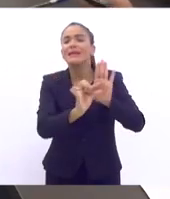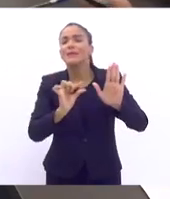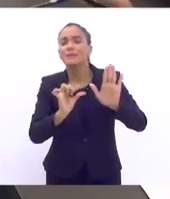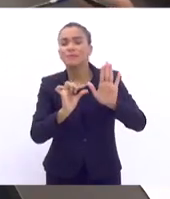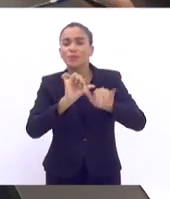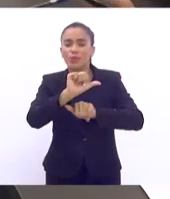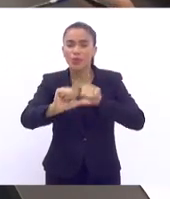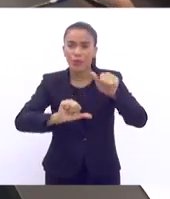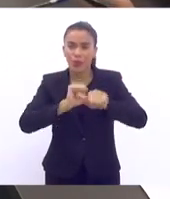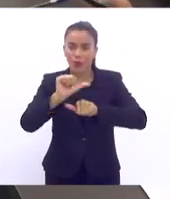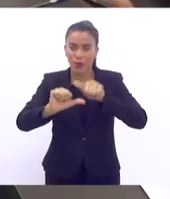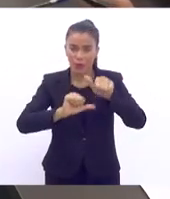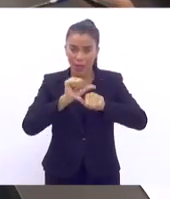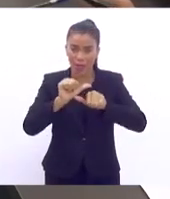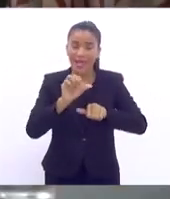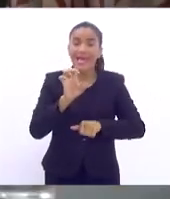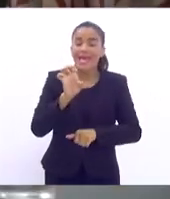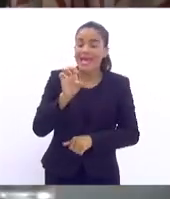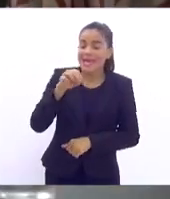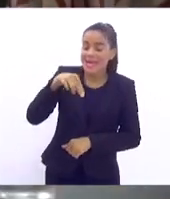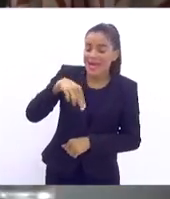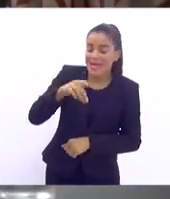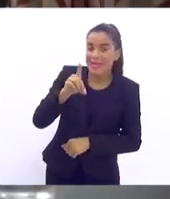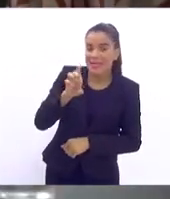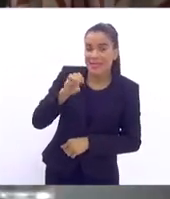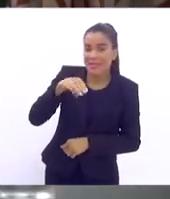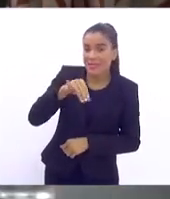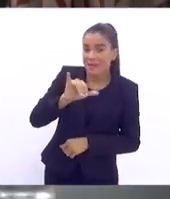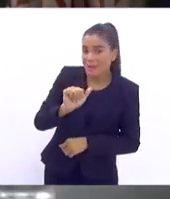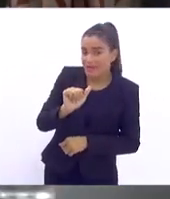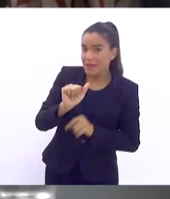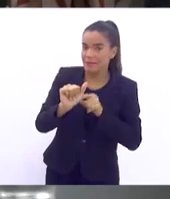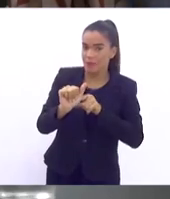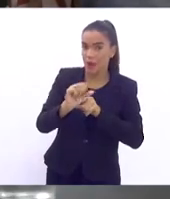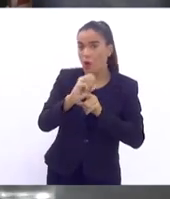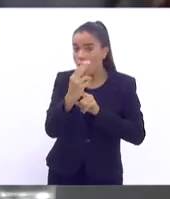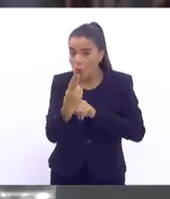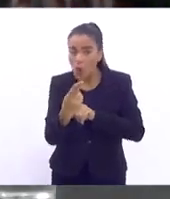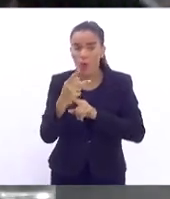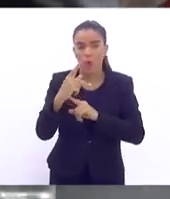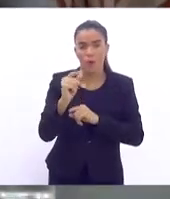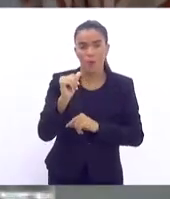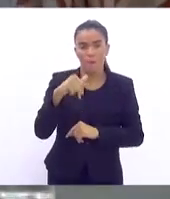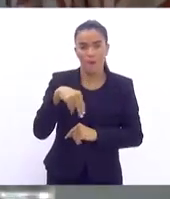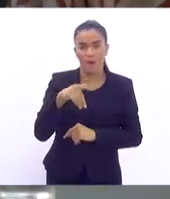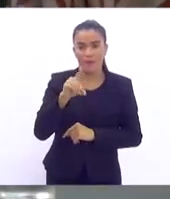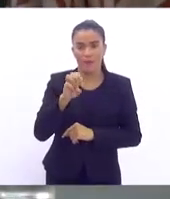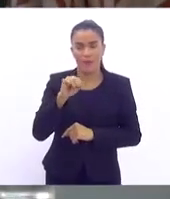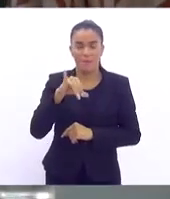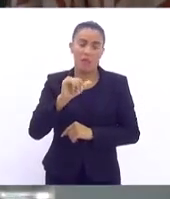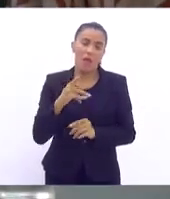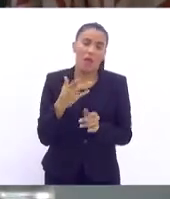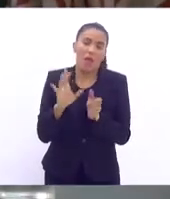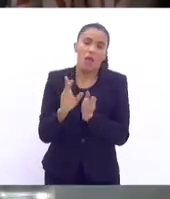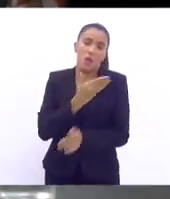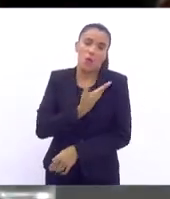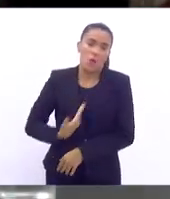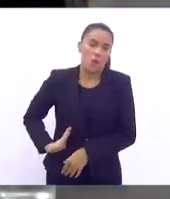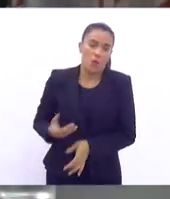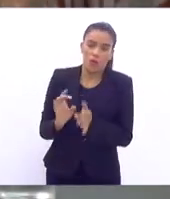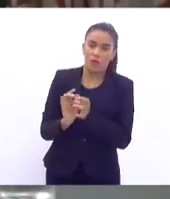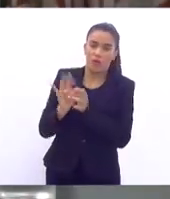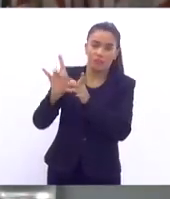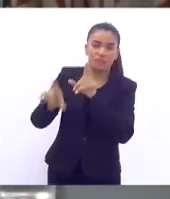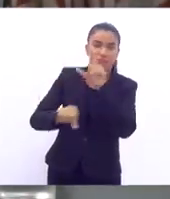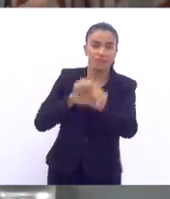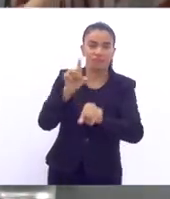a palavra endemias ou pandemias endemias ou pandemias a critério do governo ele tá autorizado